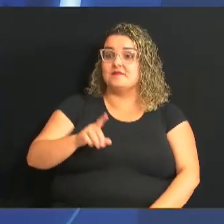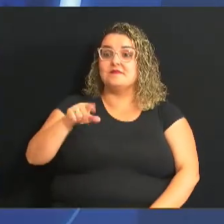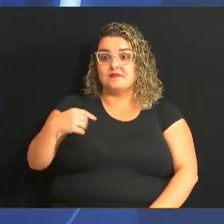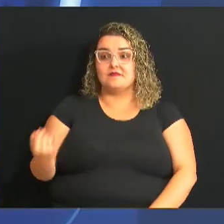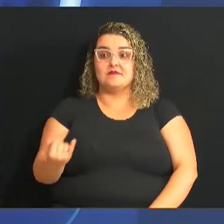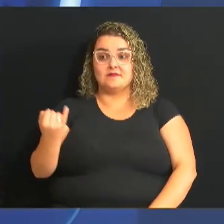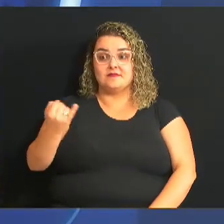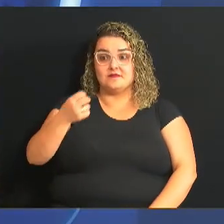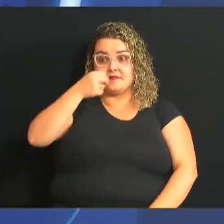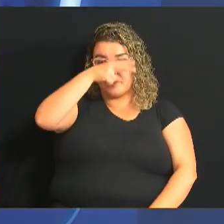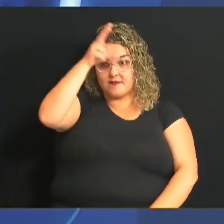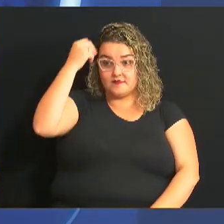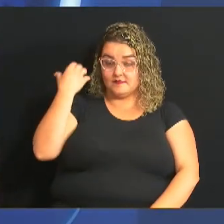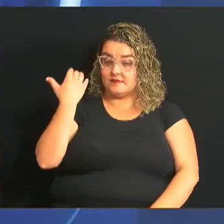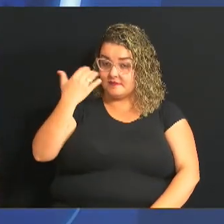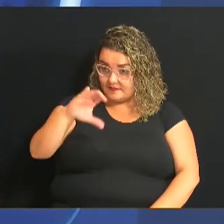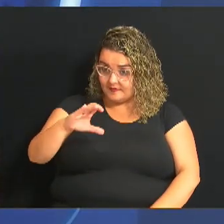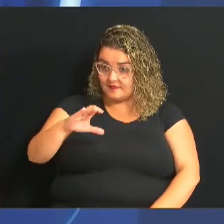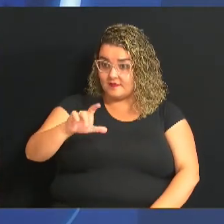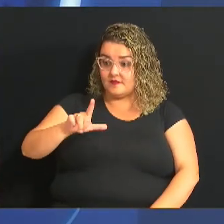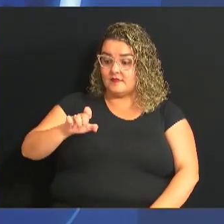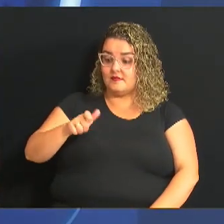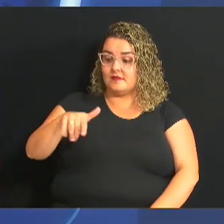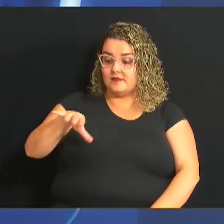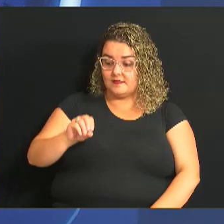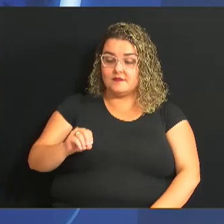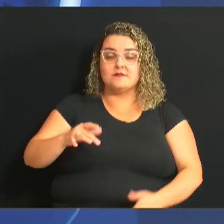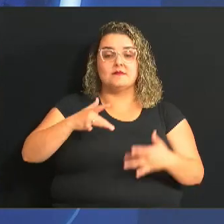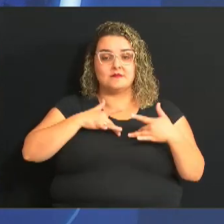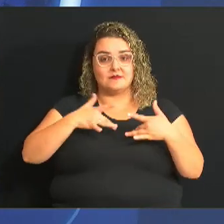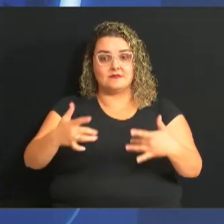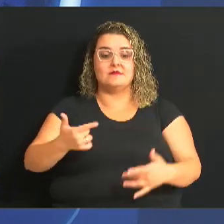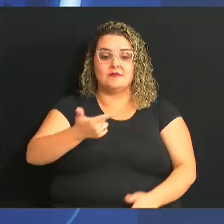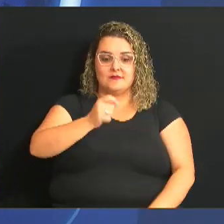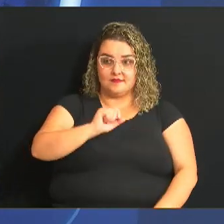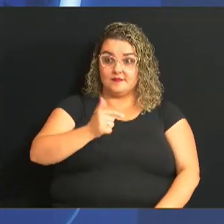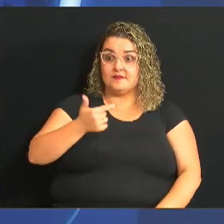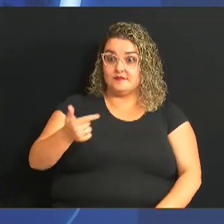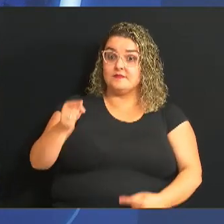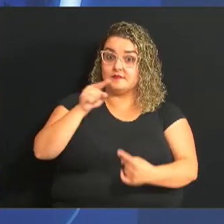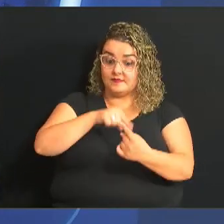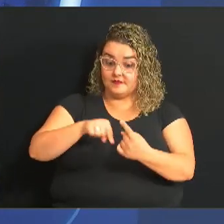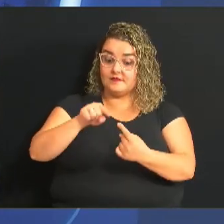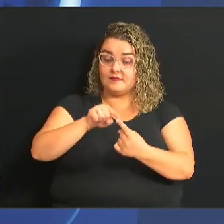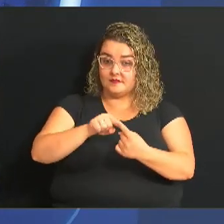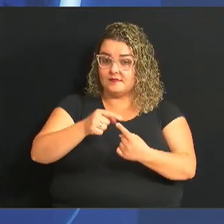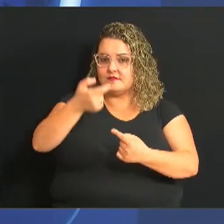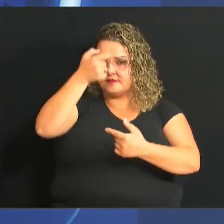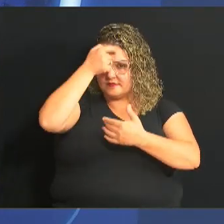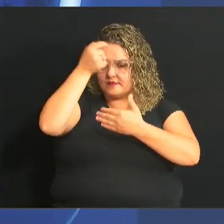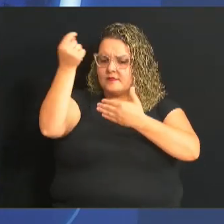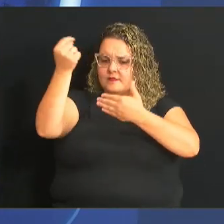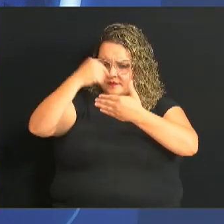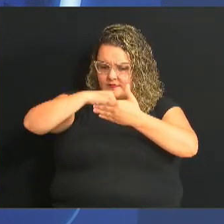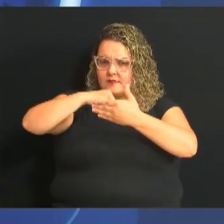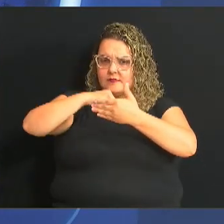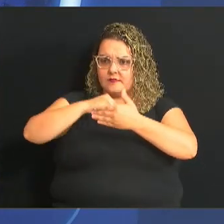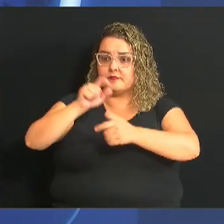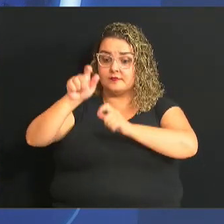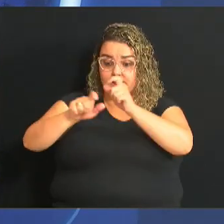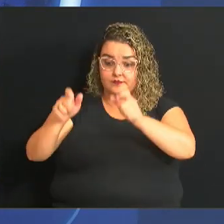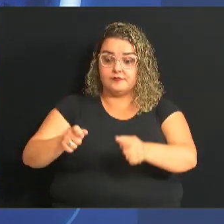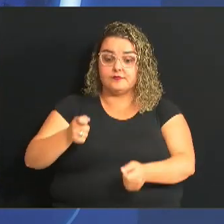Prefeitura lançou a campanha Leão Solidário 2022, com o objetivo de conscientizar os contribuintes